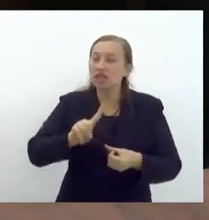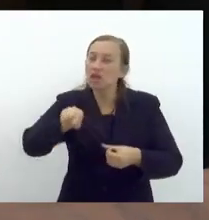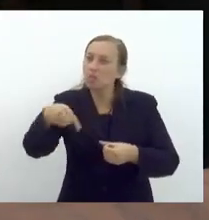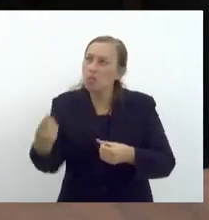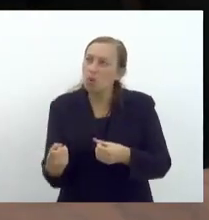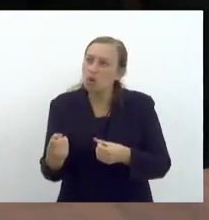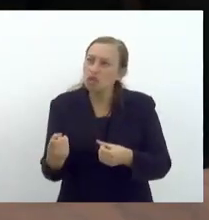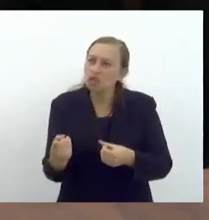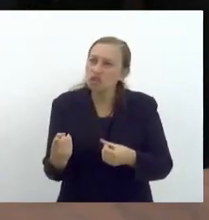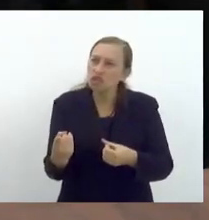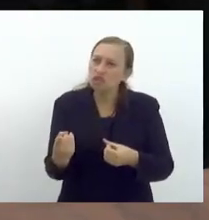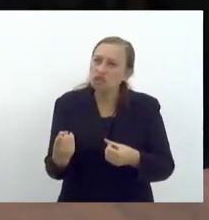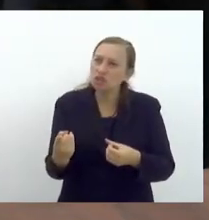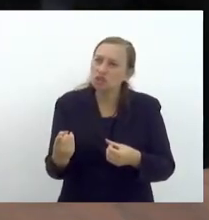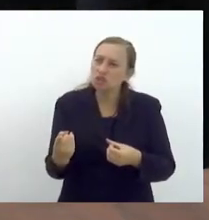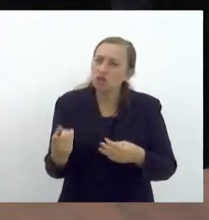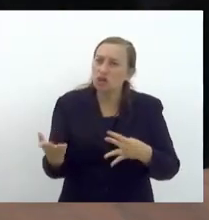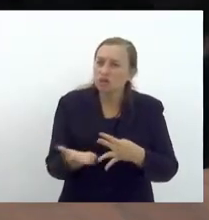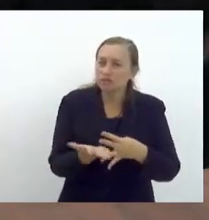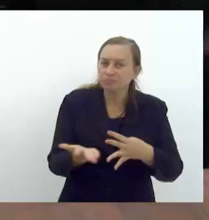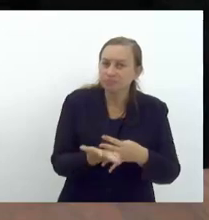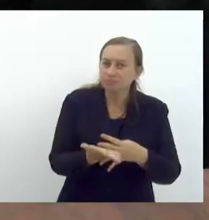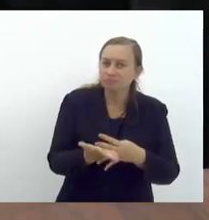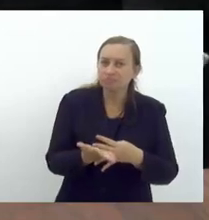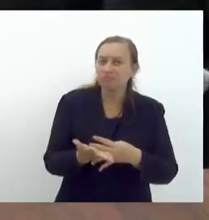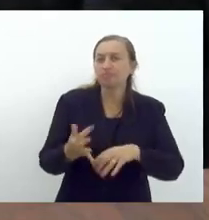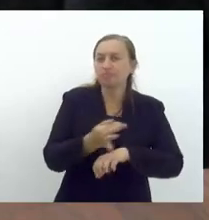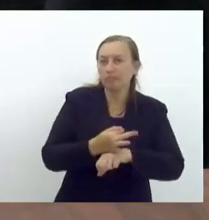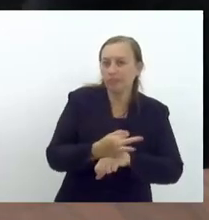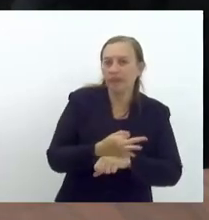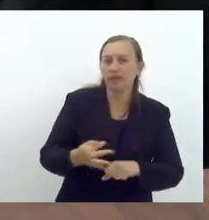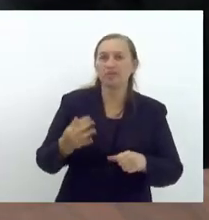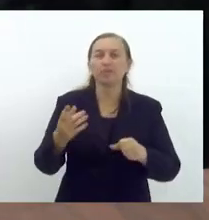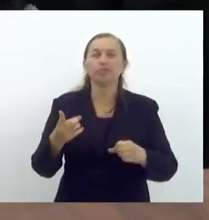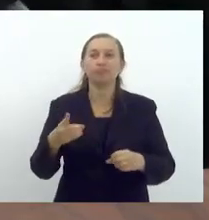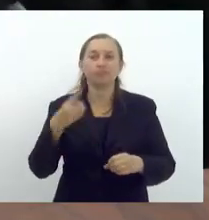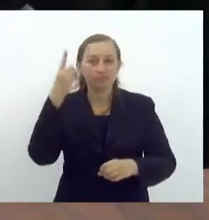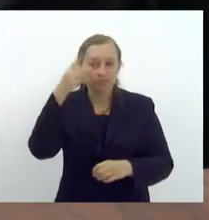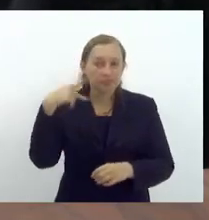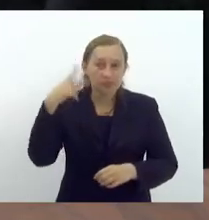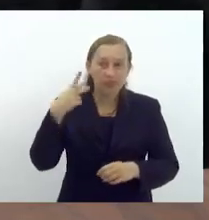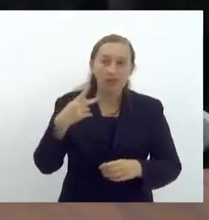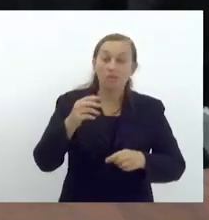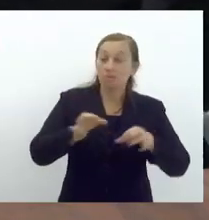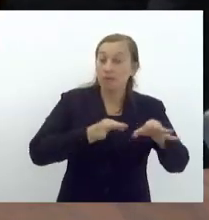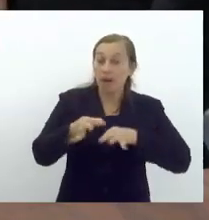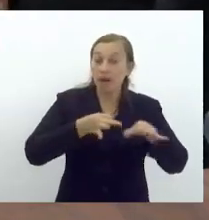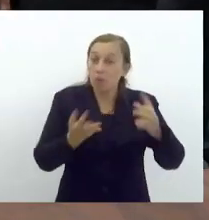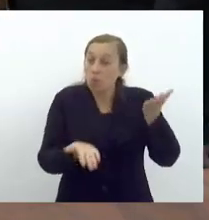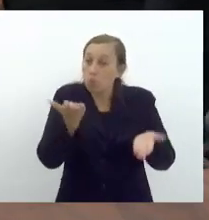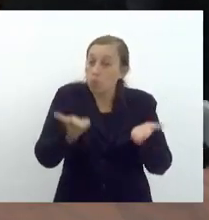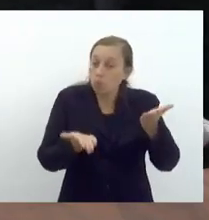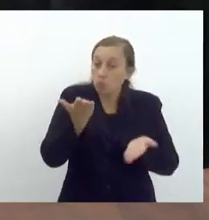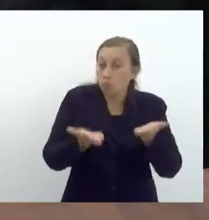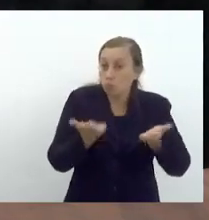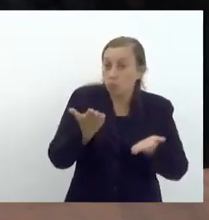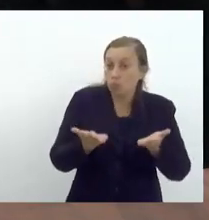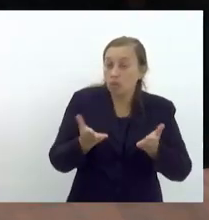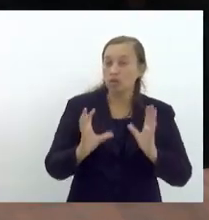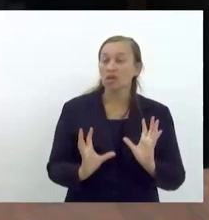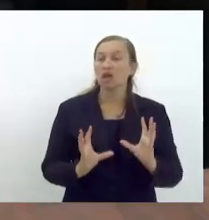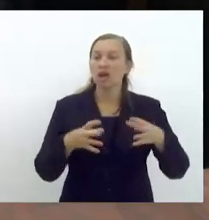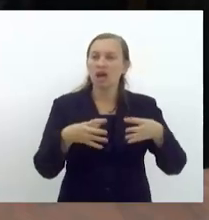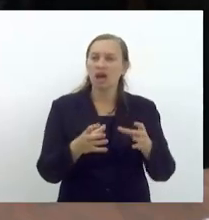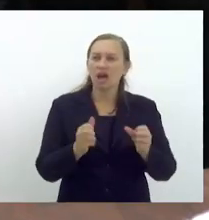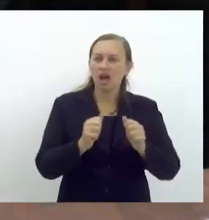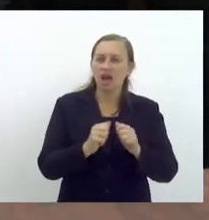a o recesso parlamentar também dizer que preparamos um balanço das atividades da comissão de